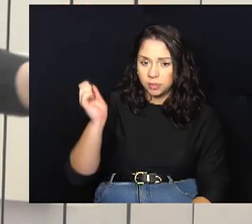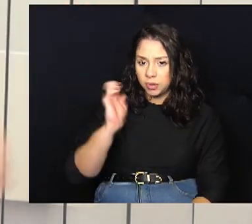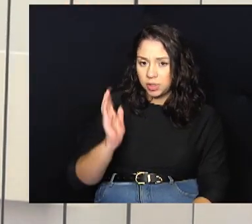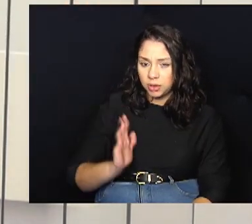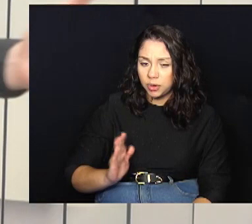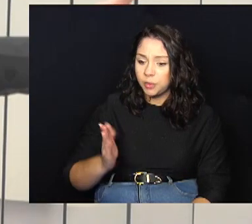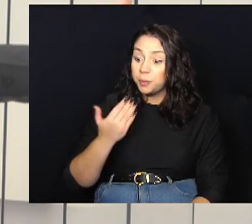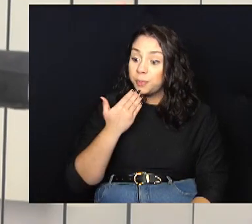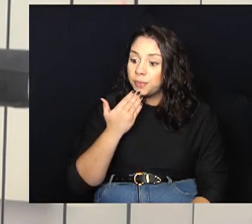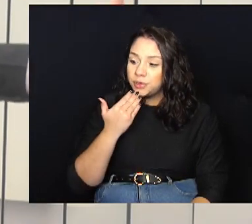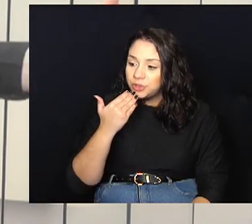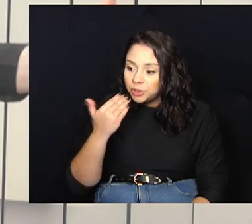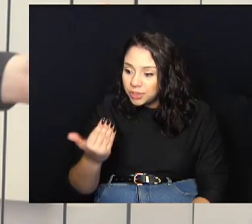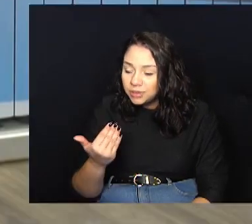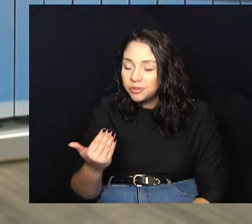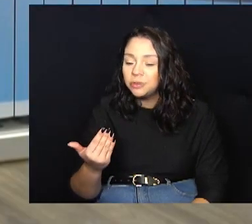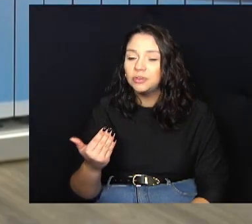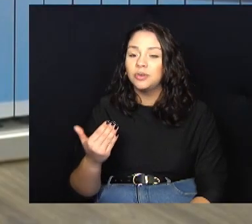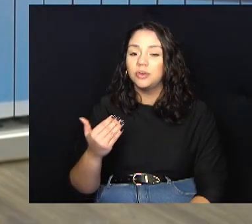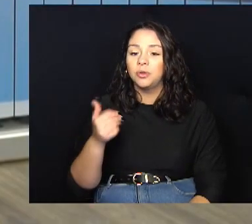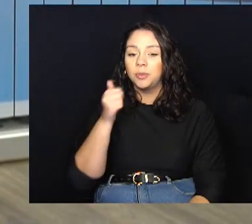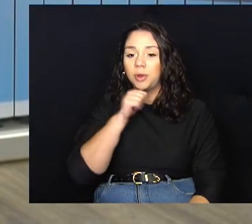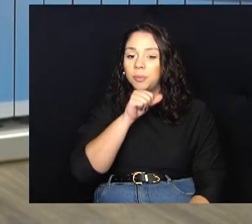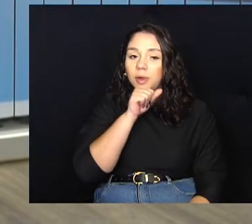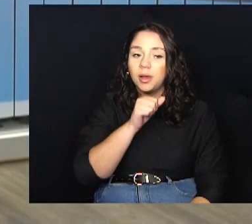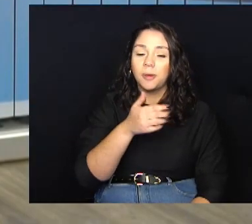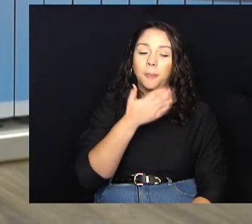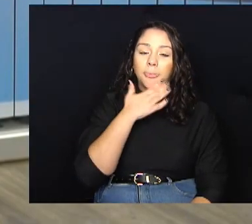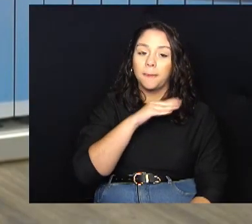tenham filhos essa seria uma solução